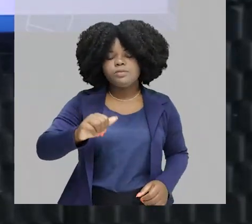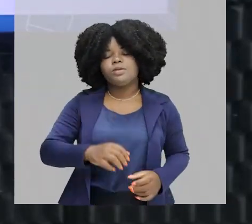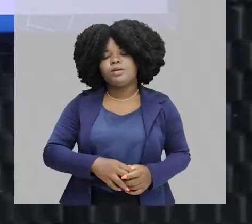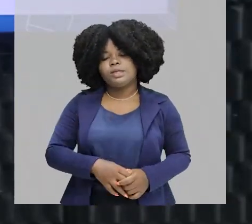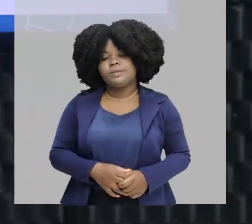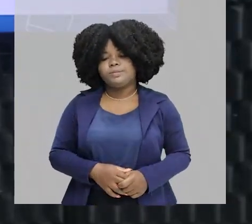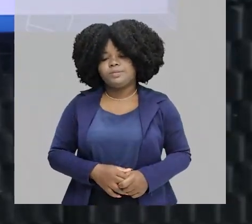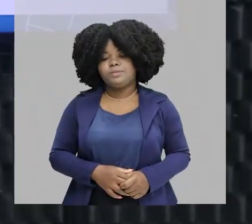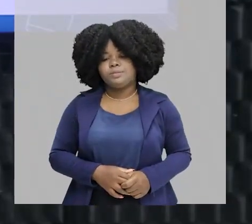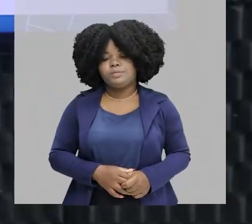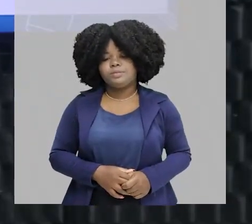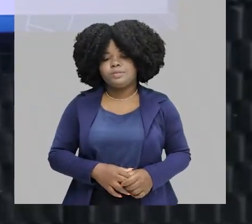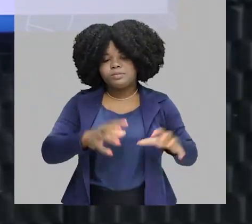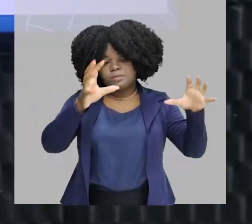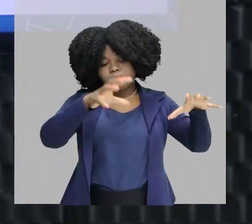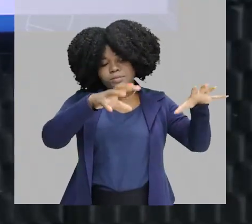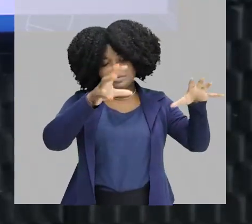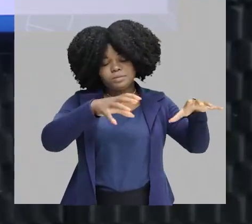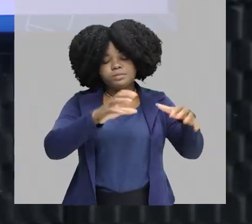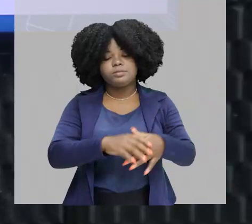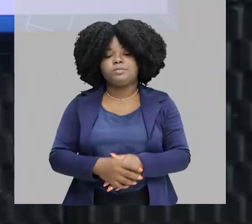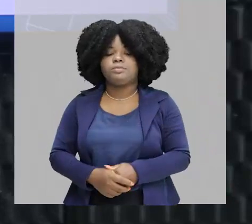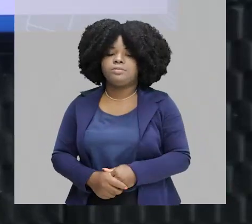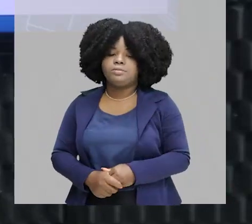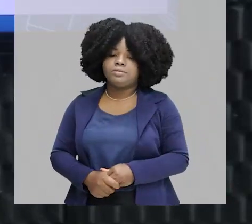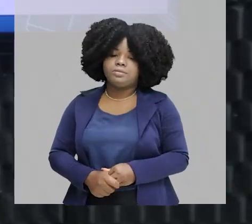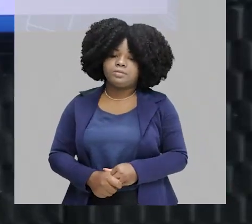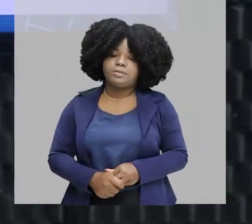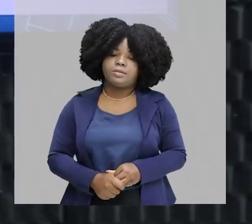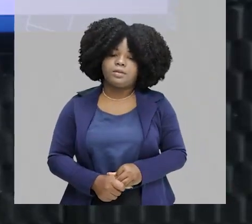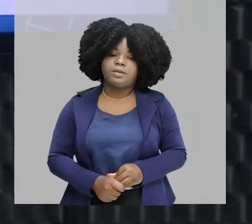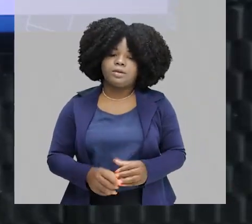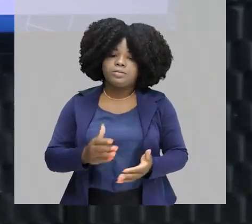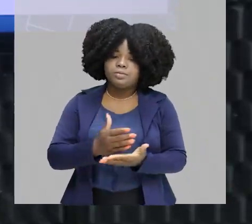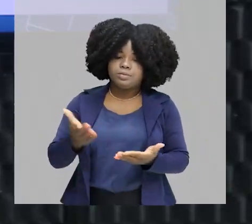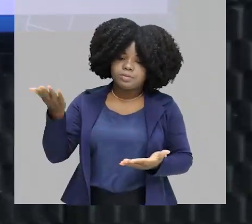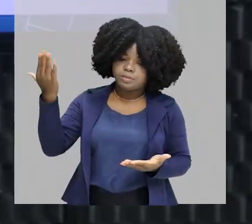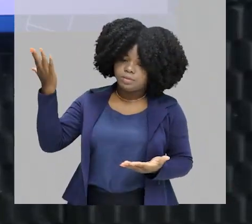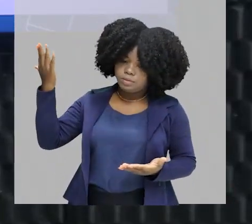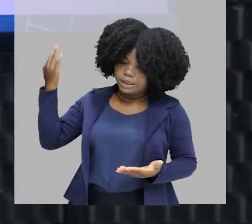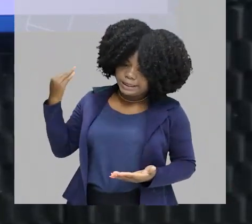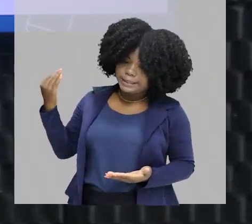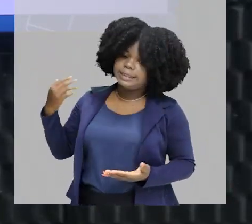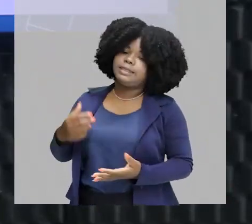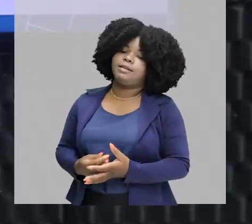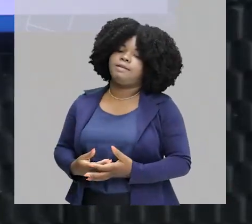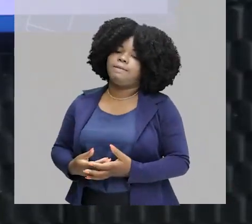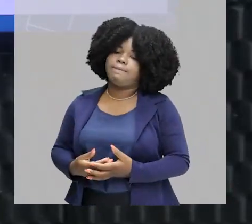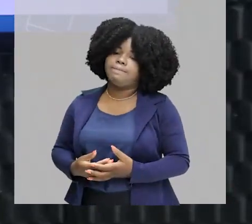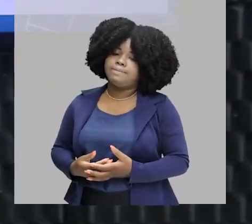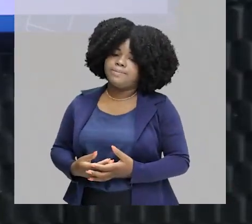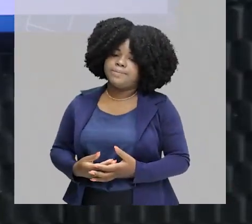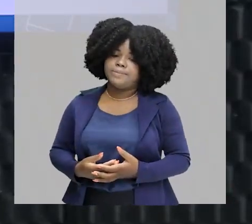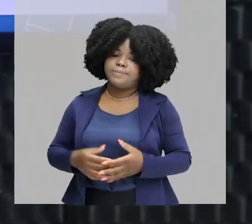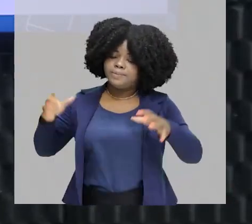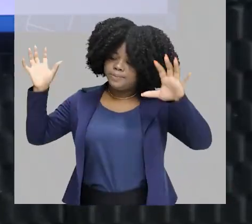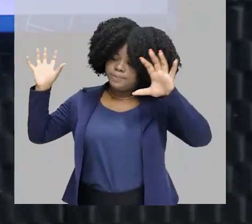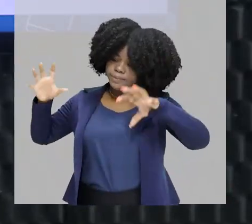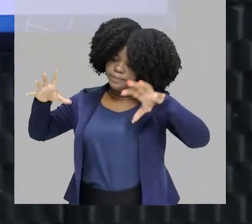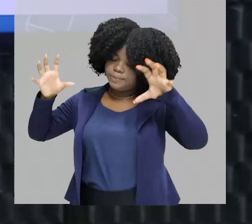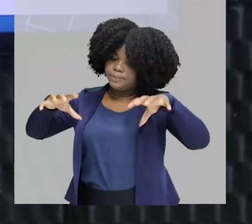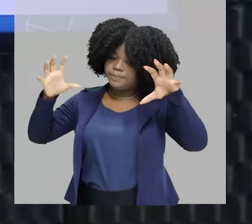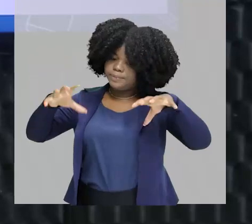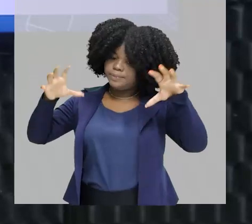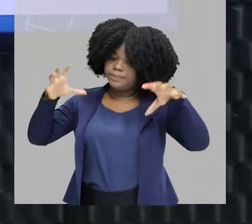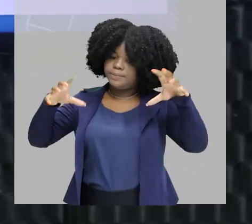pergunta, estava chovendo? Então, essa ação que começou no passado e teve uma duração, estava chovendo, quer dizer, a